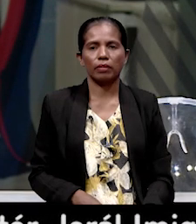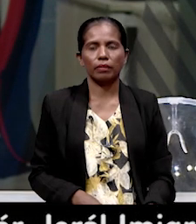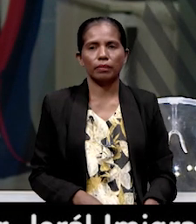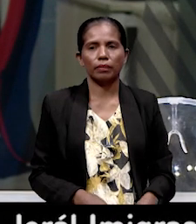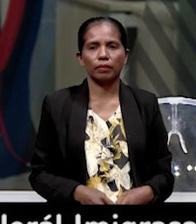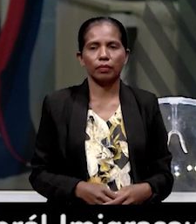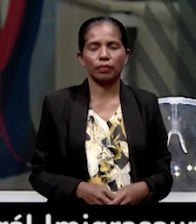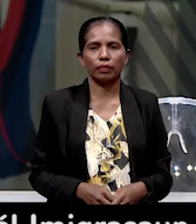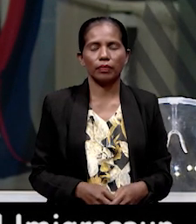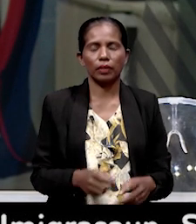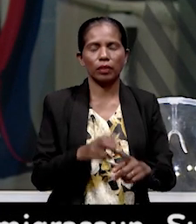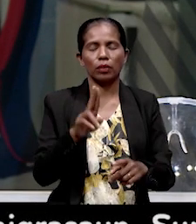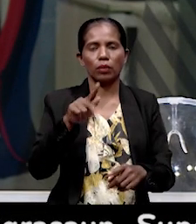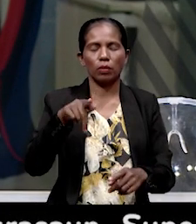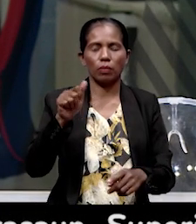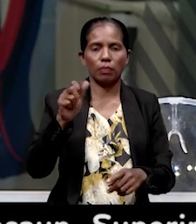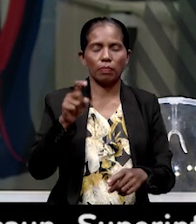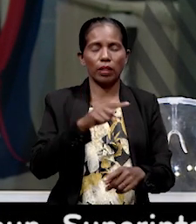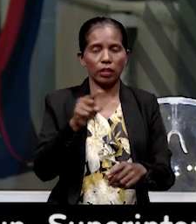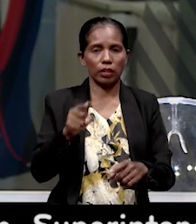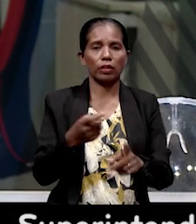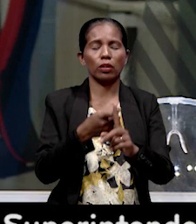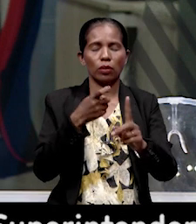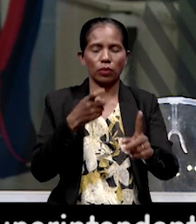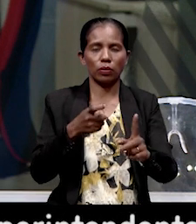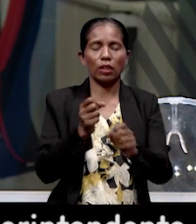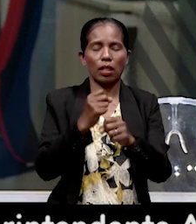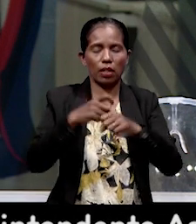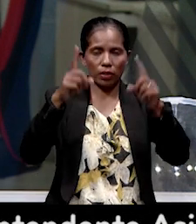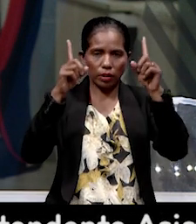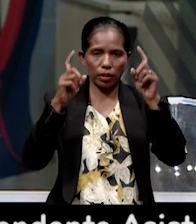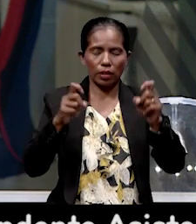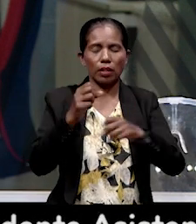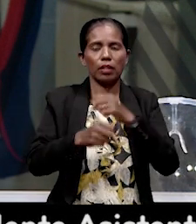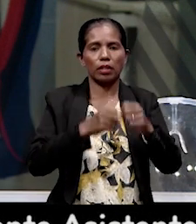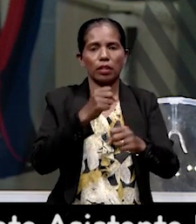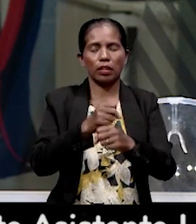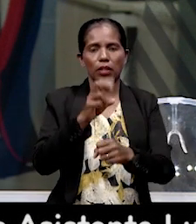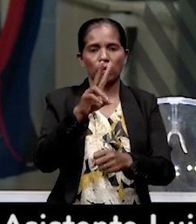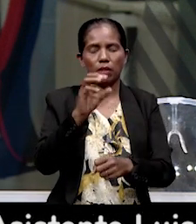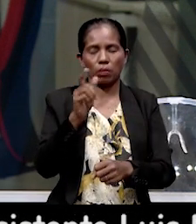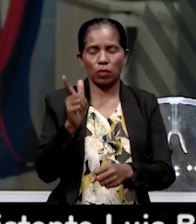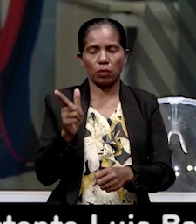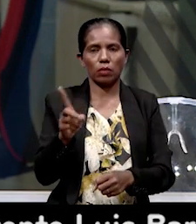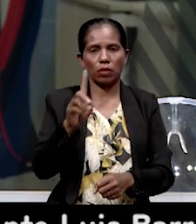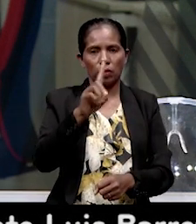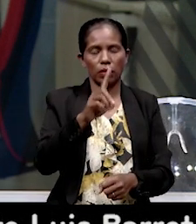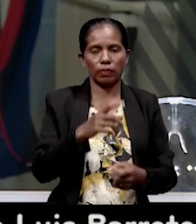Durante um PAS, Rússia Faculdade de Engenharia realiza exame científico din acadêmico em Ruaron Resenita.